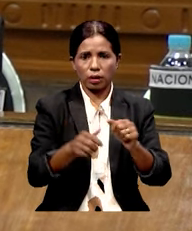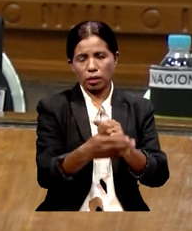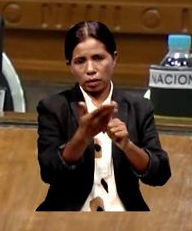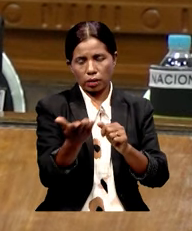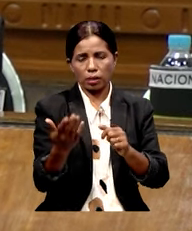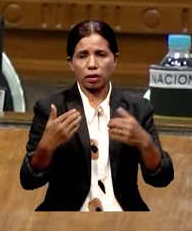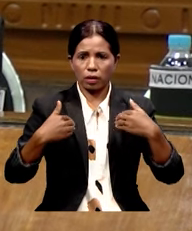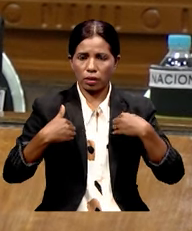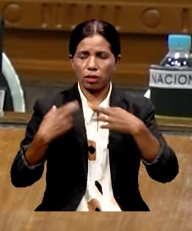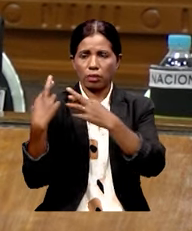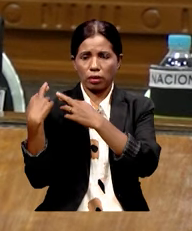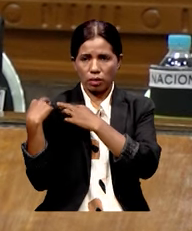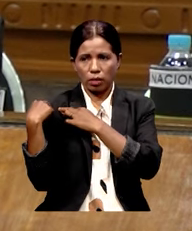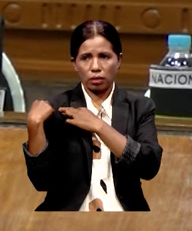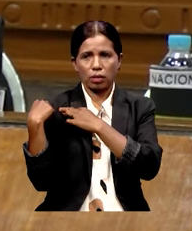fazer responsabilidade